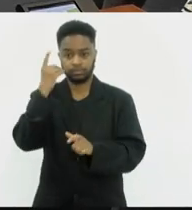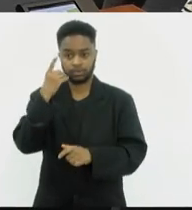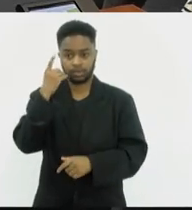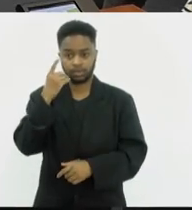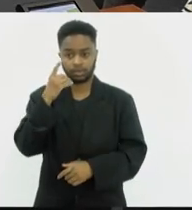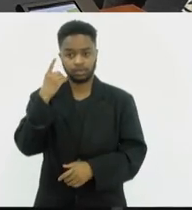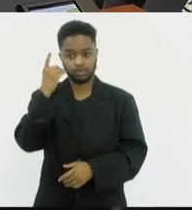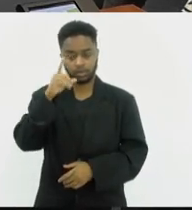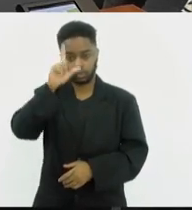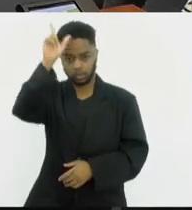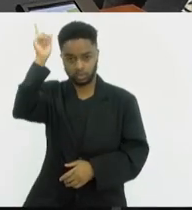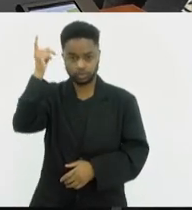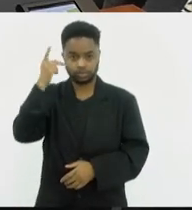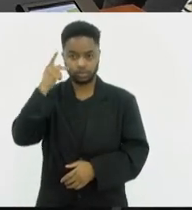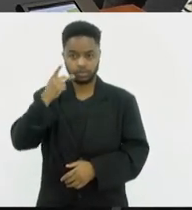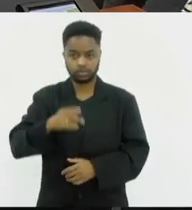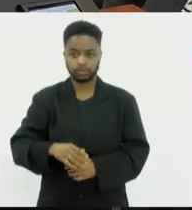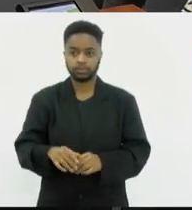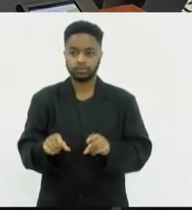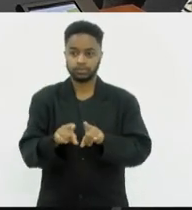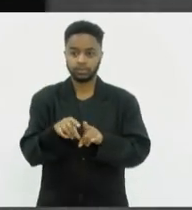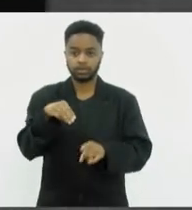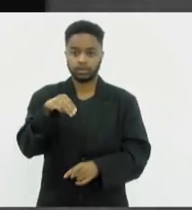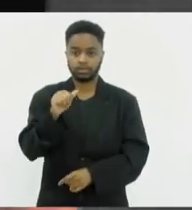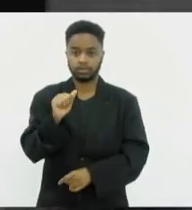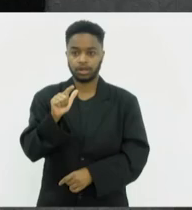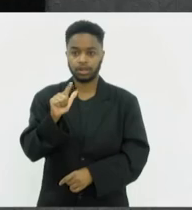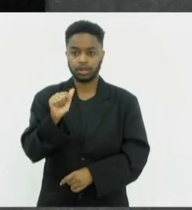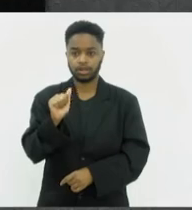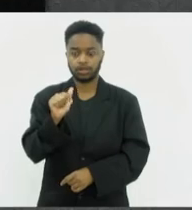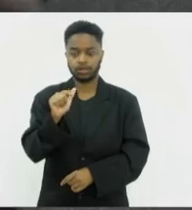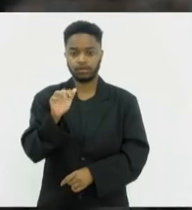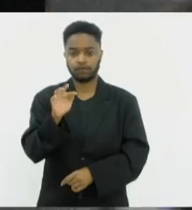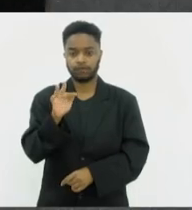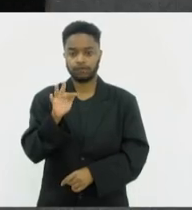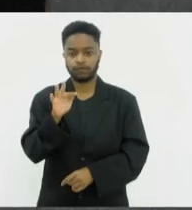Paulo e deputado Malafaia,